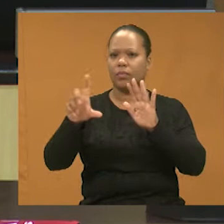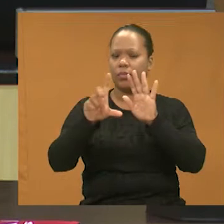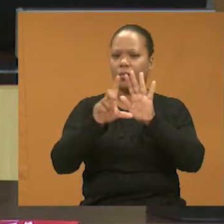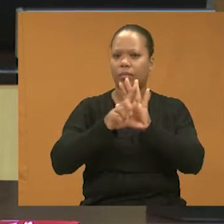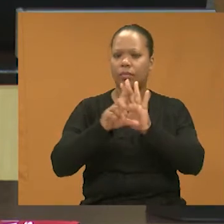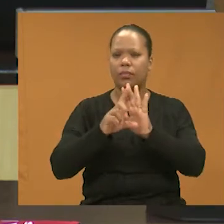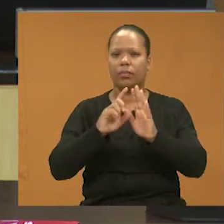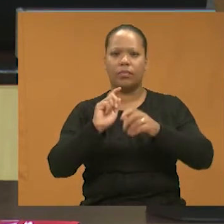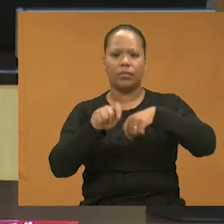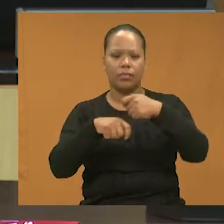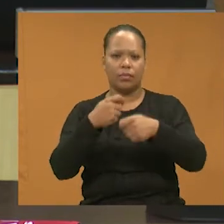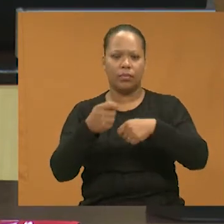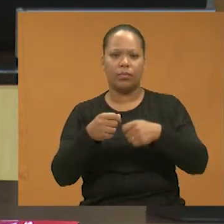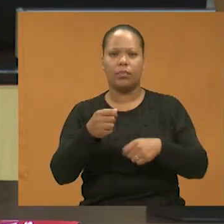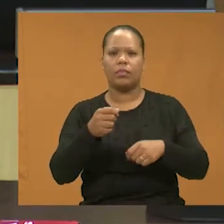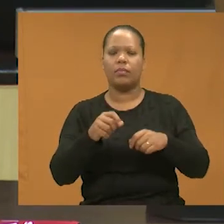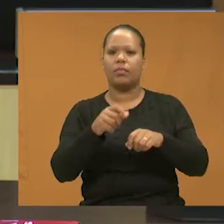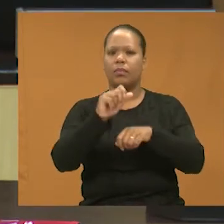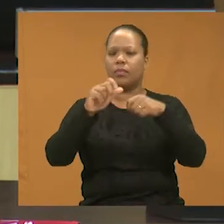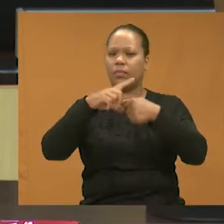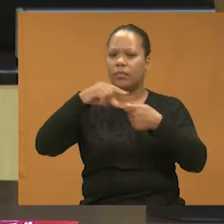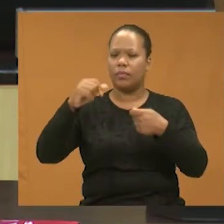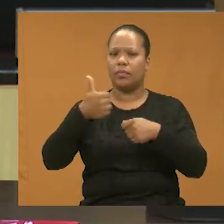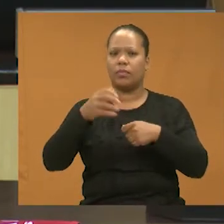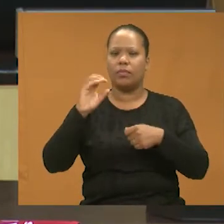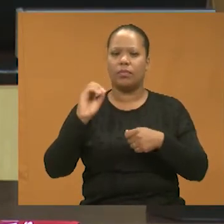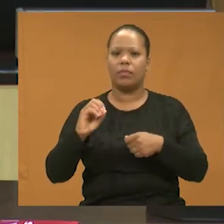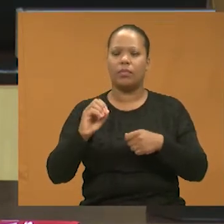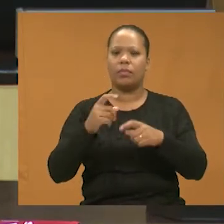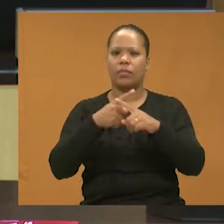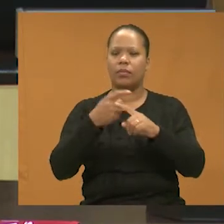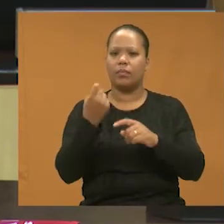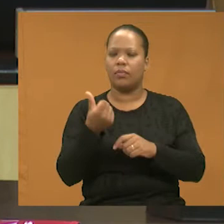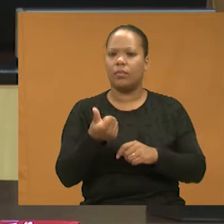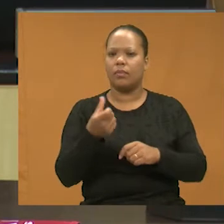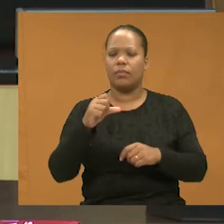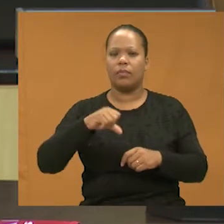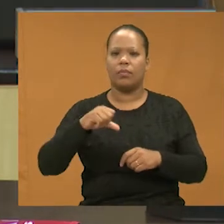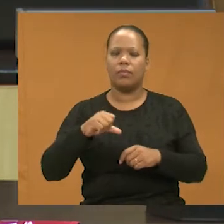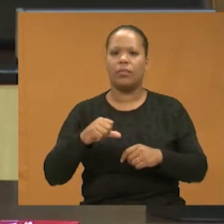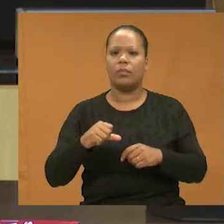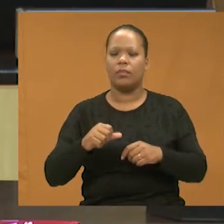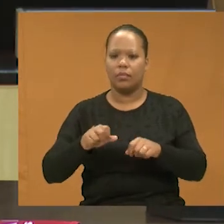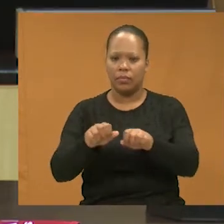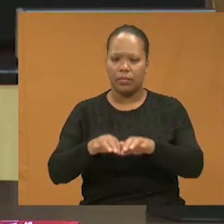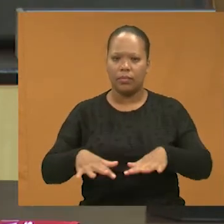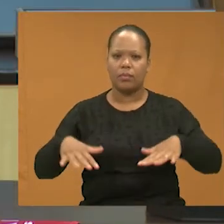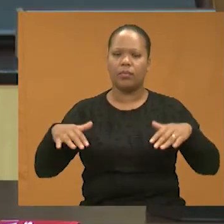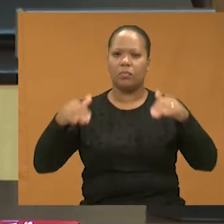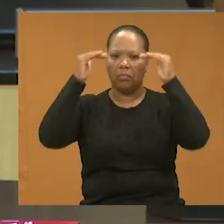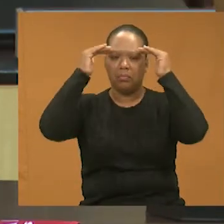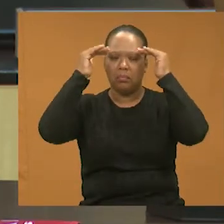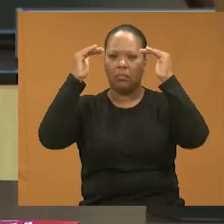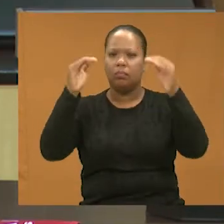Improbidade Administrativa, artigo 10, inciso 19. Respeitosamente, requeremos ouvido e aprovado pela Egrégio Plenário,